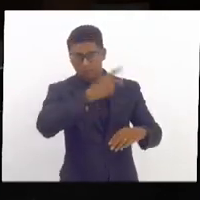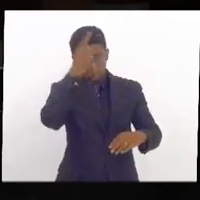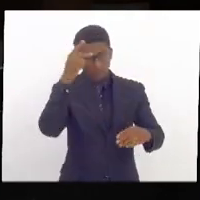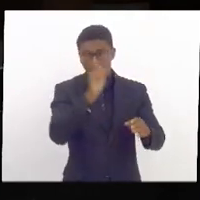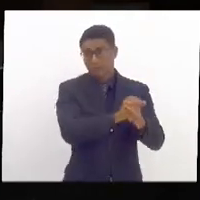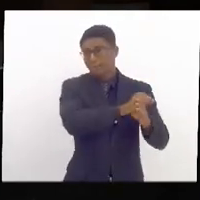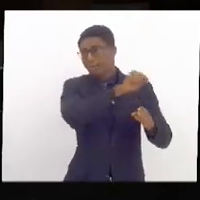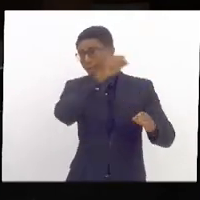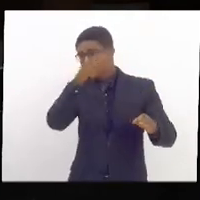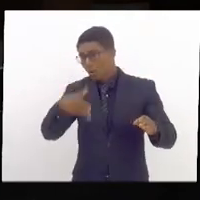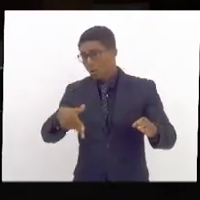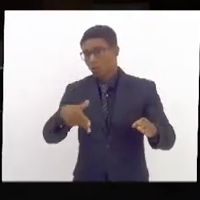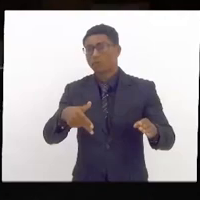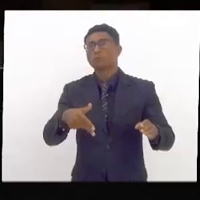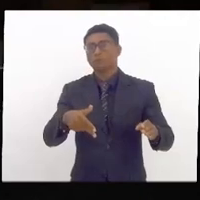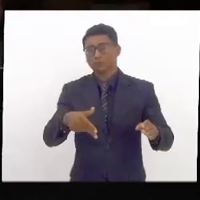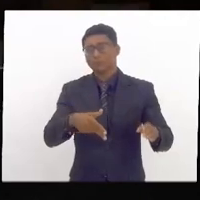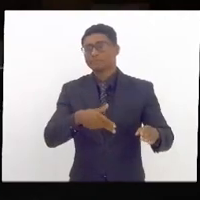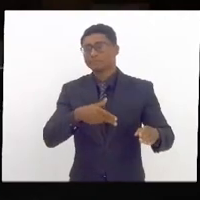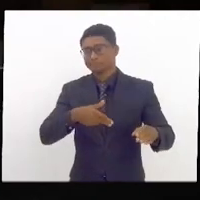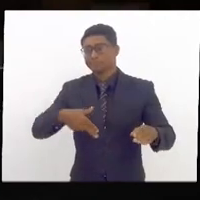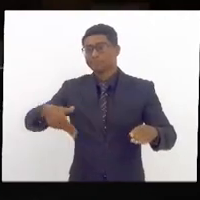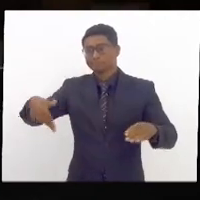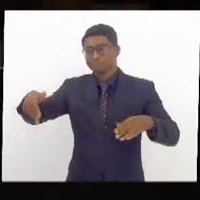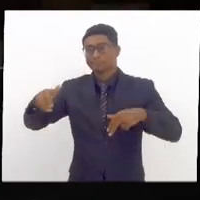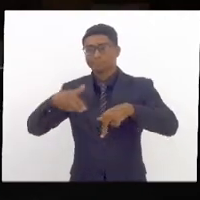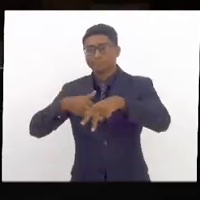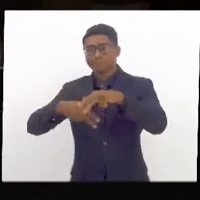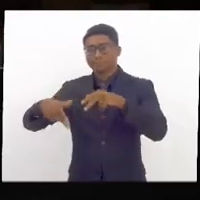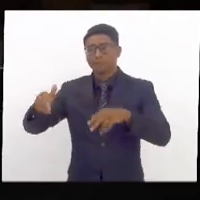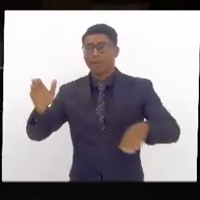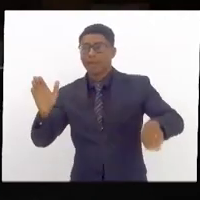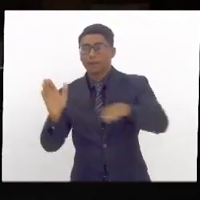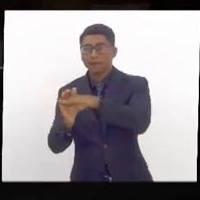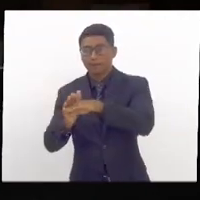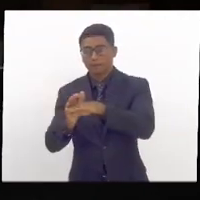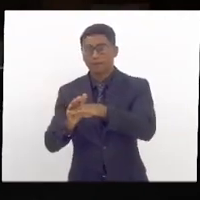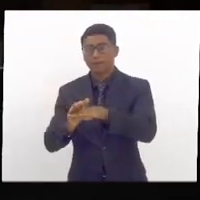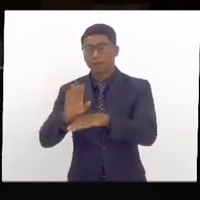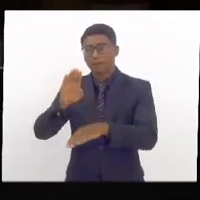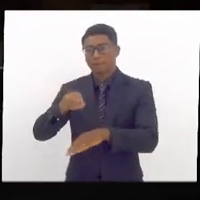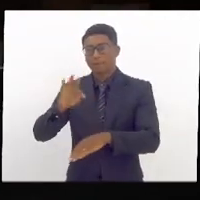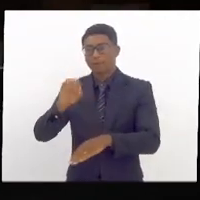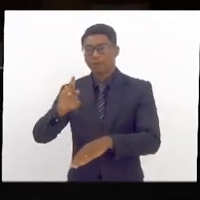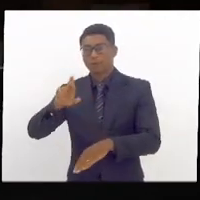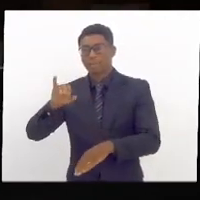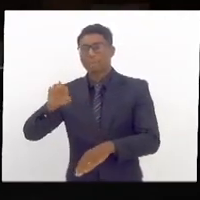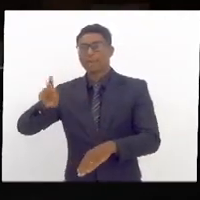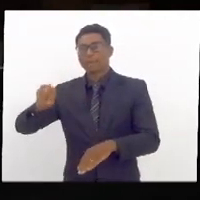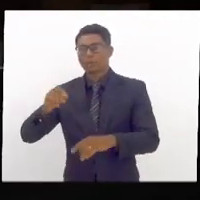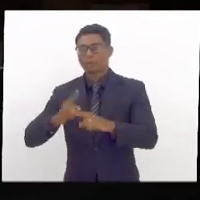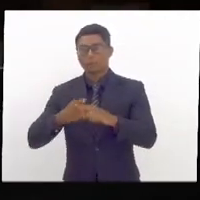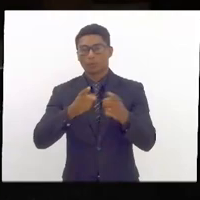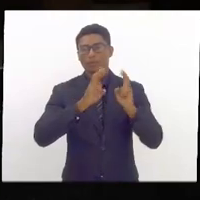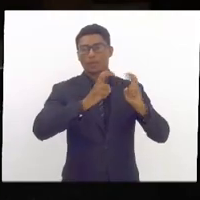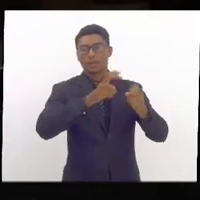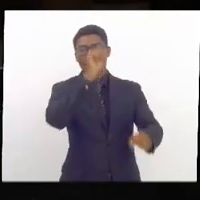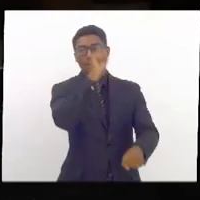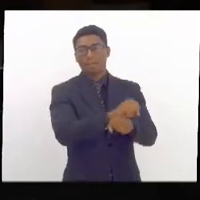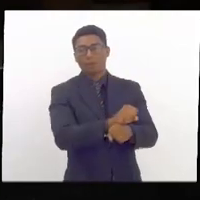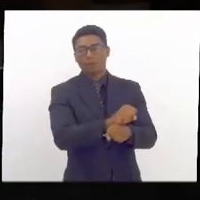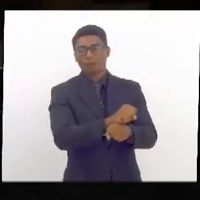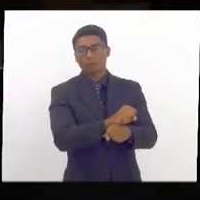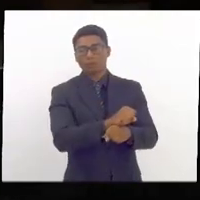Pularam da composição e foram andando até a estação de Bento Ribeiro, porque o trem parou. Quando o trem parou em Bento